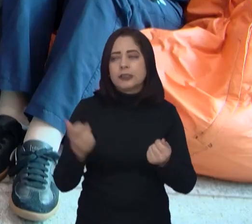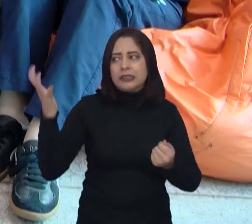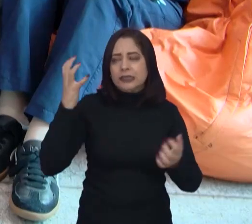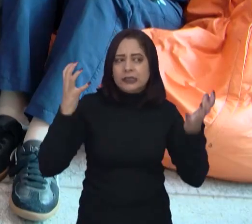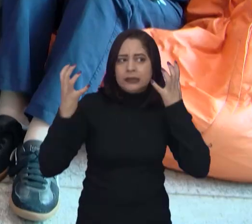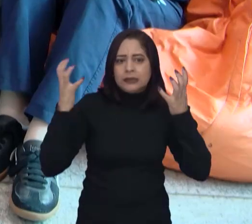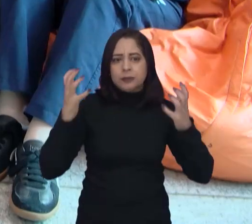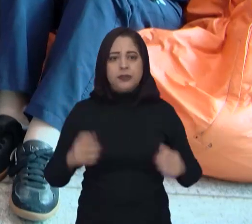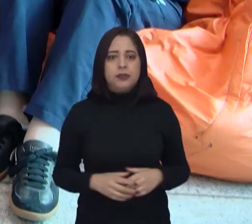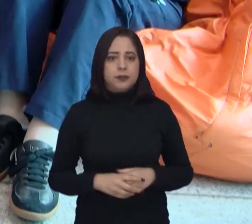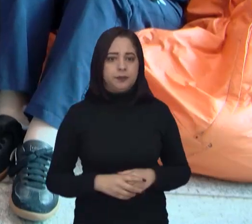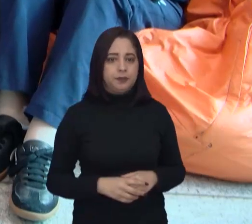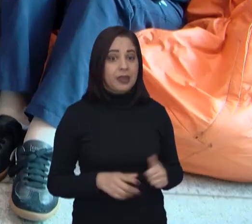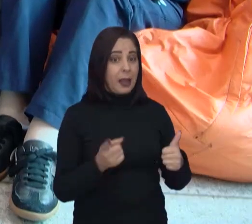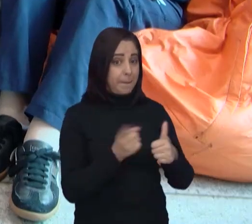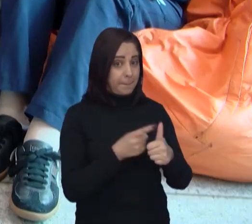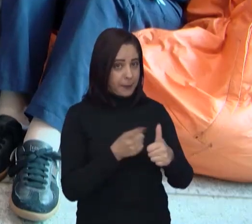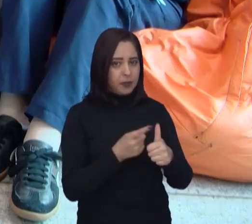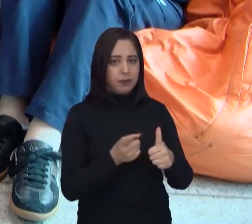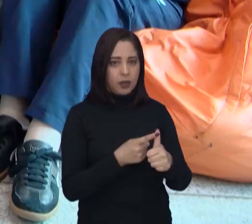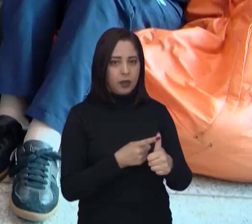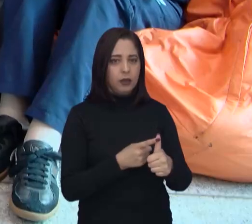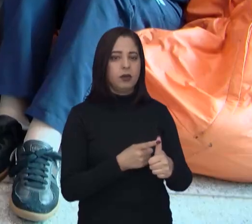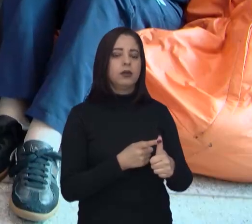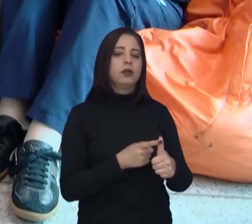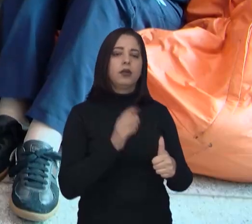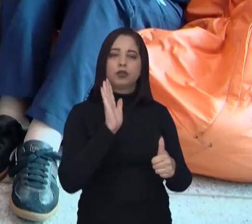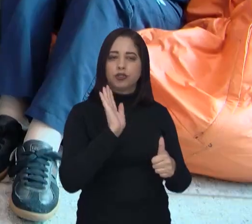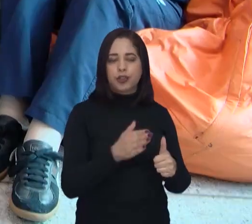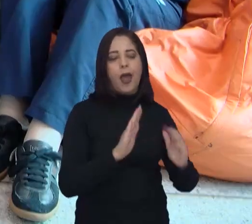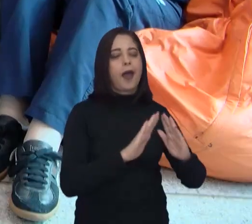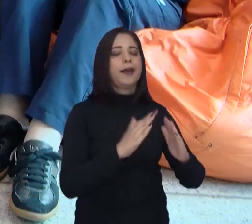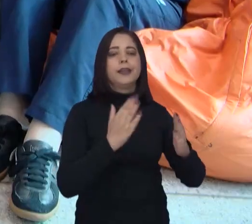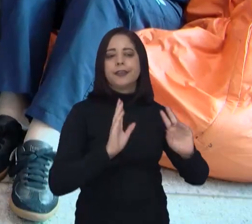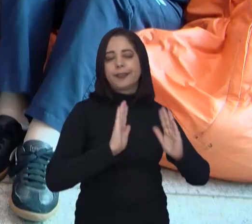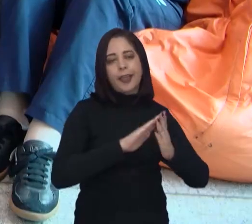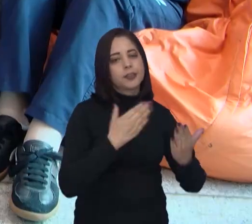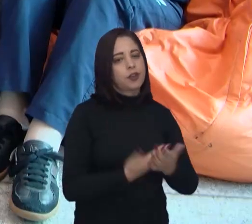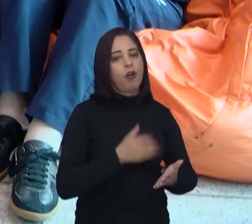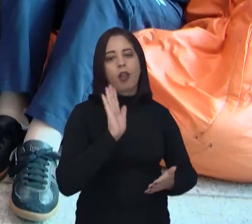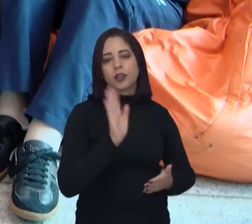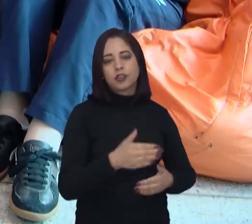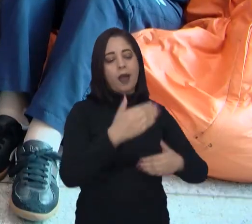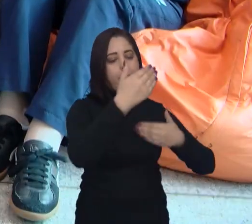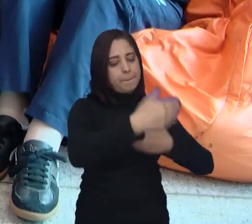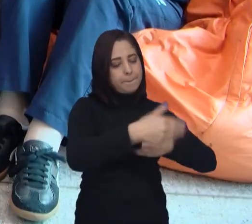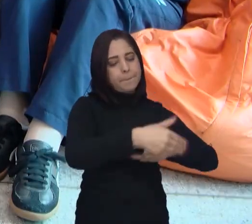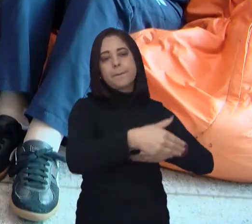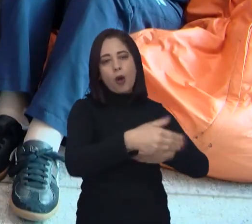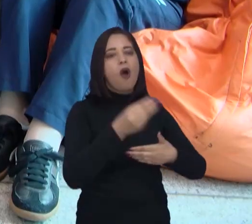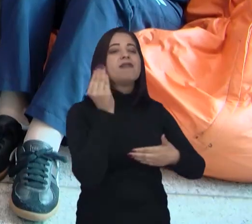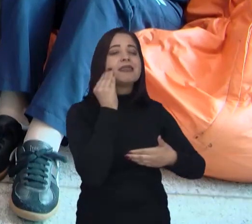mesmo? Bom, primeiramente a gente já é estimulado a fazer provas e simulados. Então isso vai fazendo que a gente se